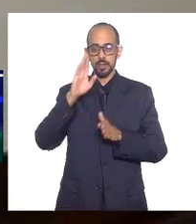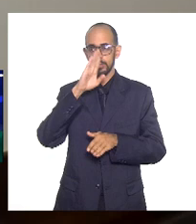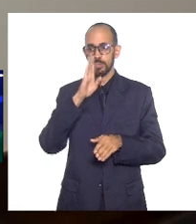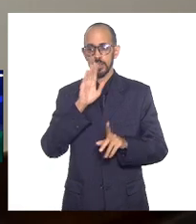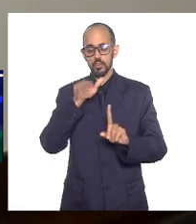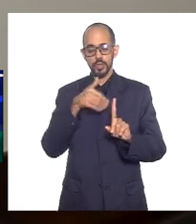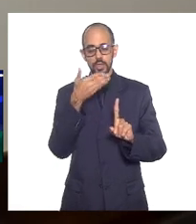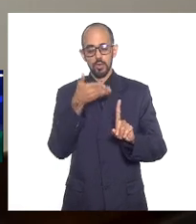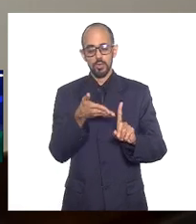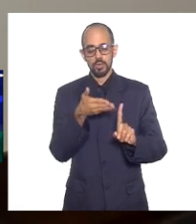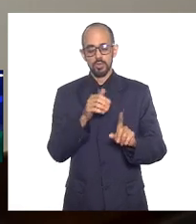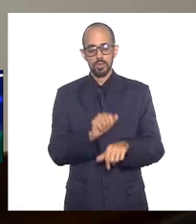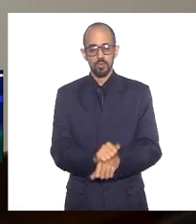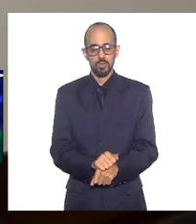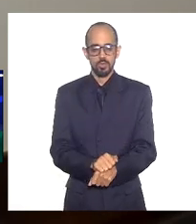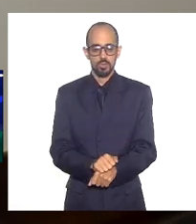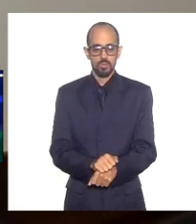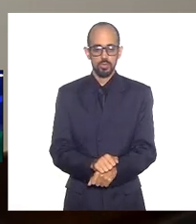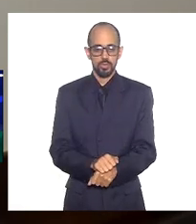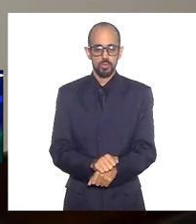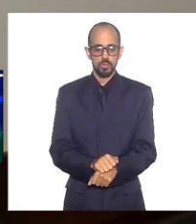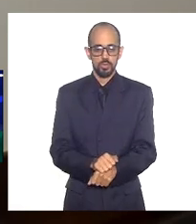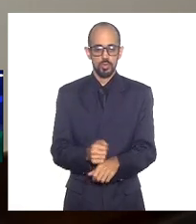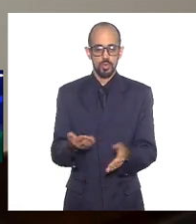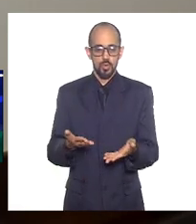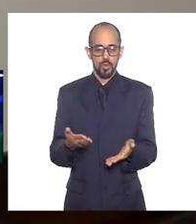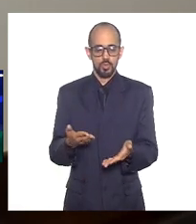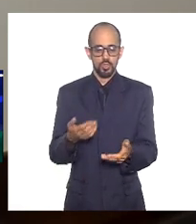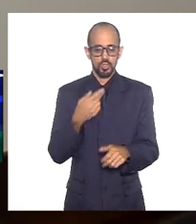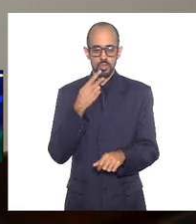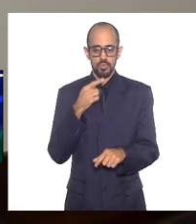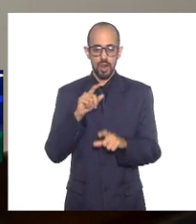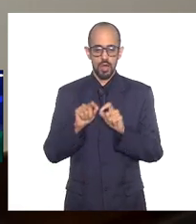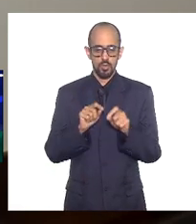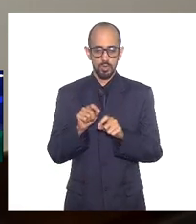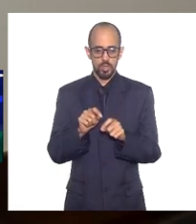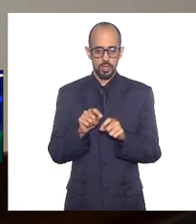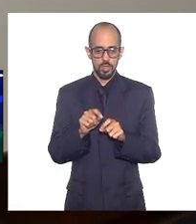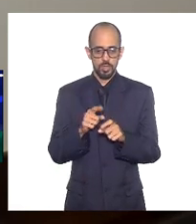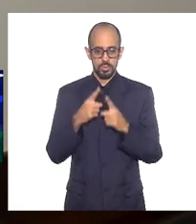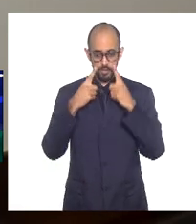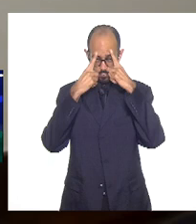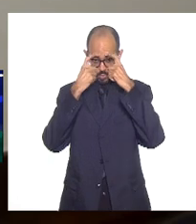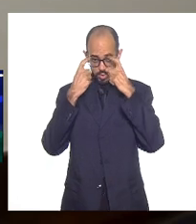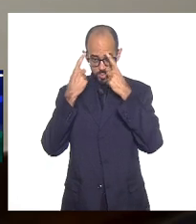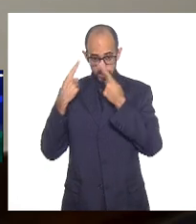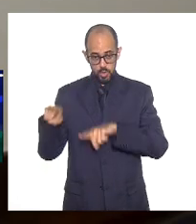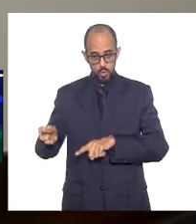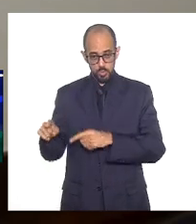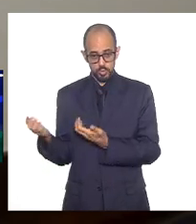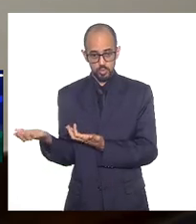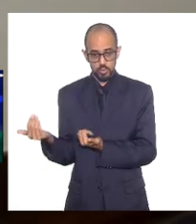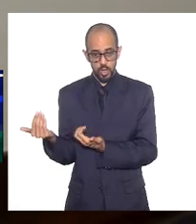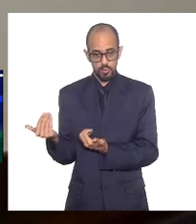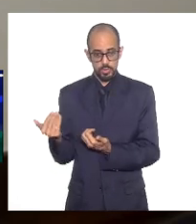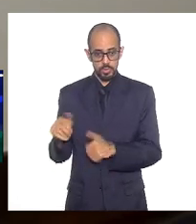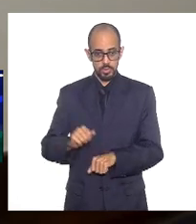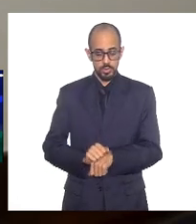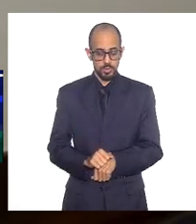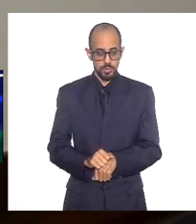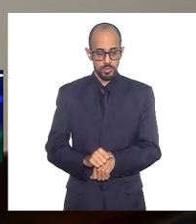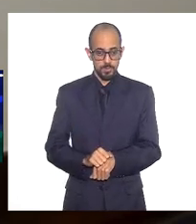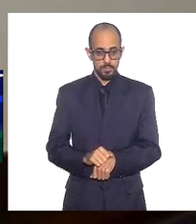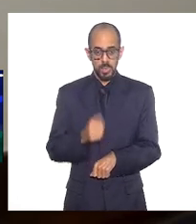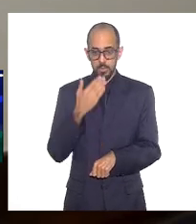reconheceu. E olha que nós falamos hoje, deputado Tia Ju, deputado Leomar, de violência contra a juventude. Qual é o melhor